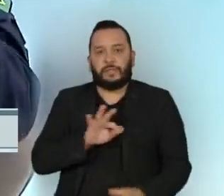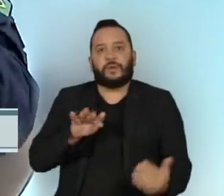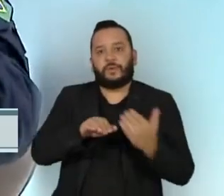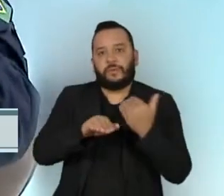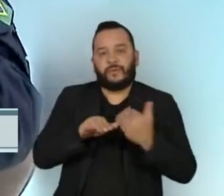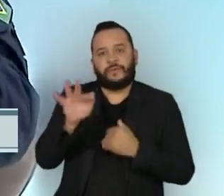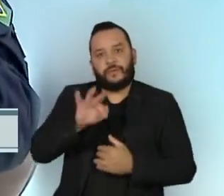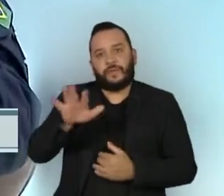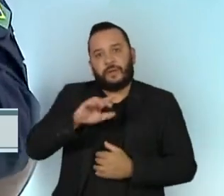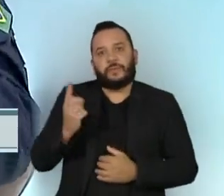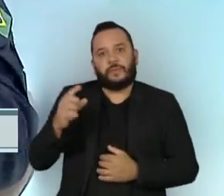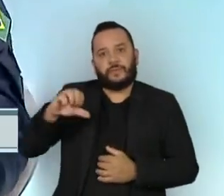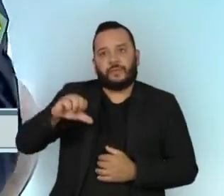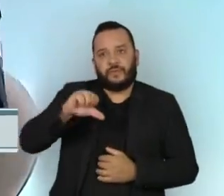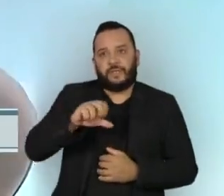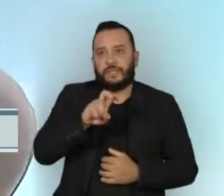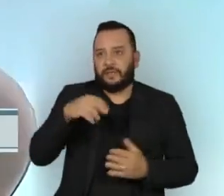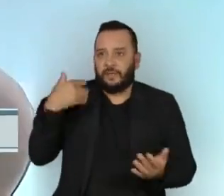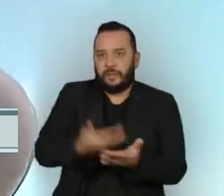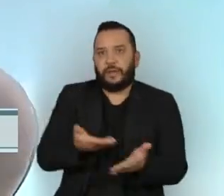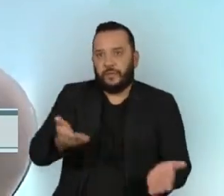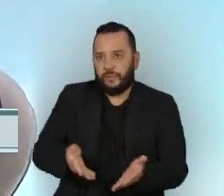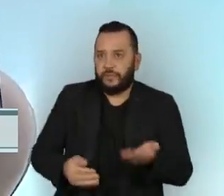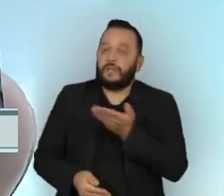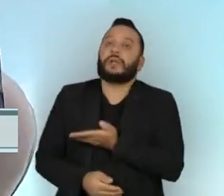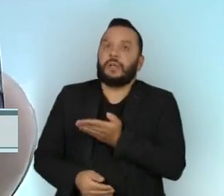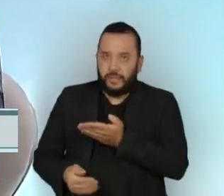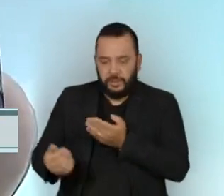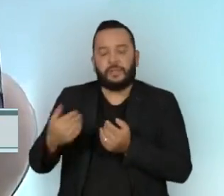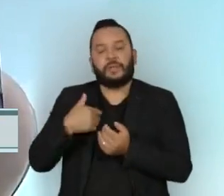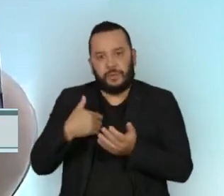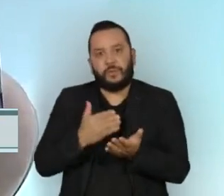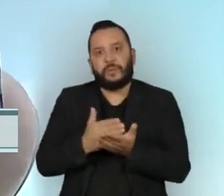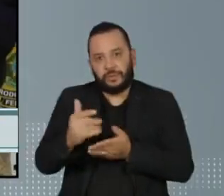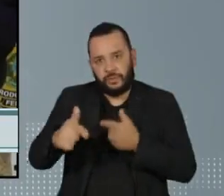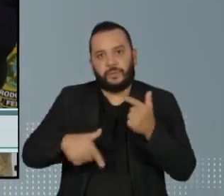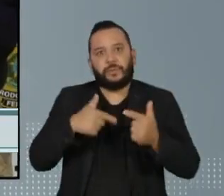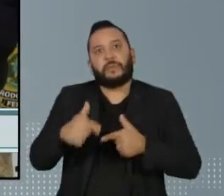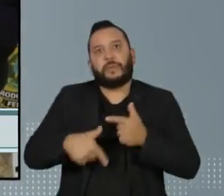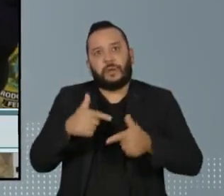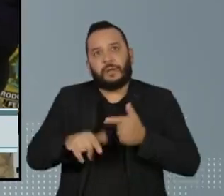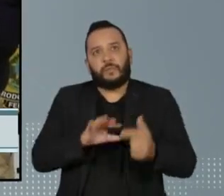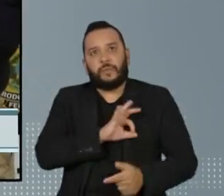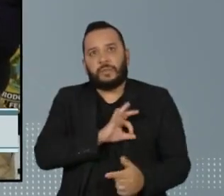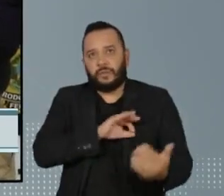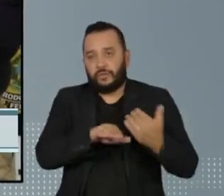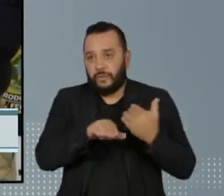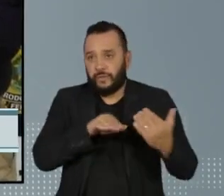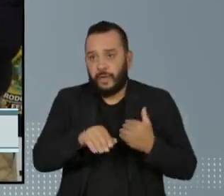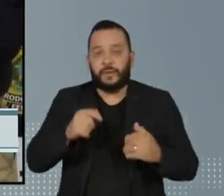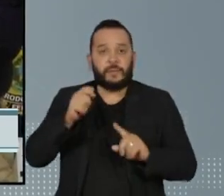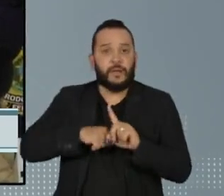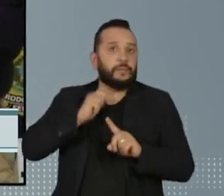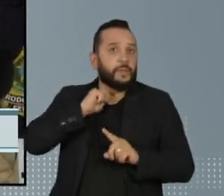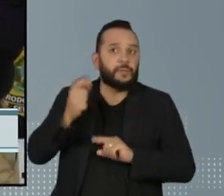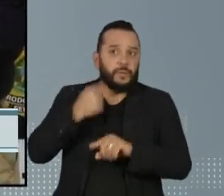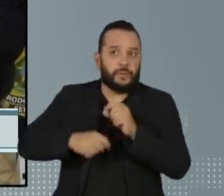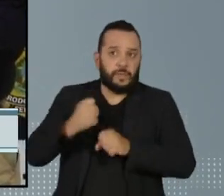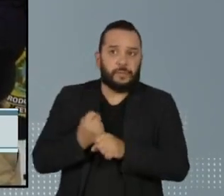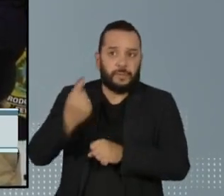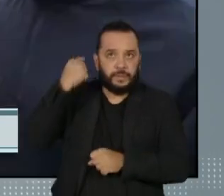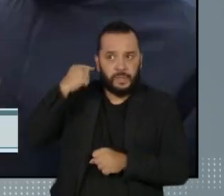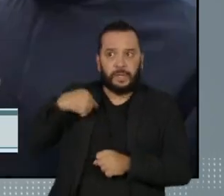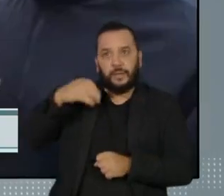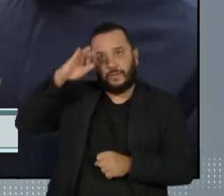1995 está no comando da polícia rodoviária desde Abril do ano passado indicado pelo filho do presidente o senador Flávio